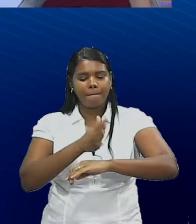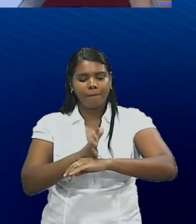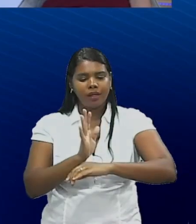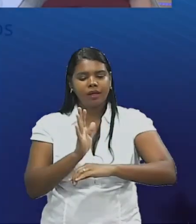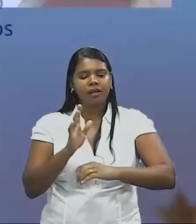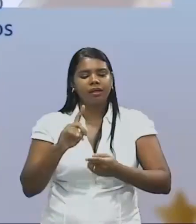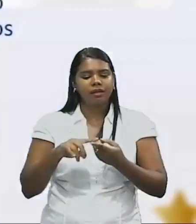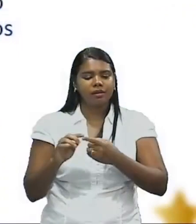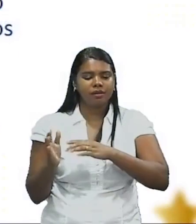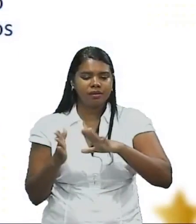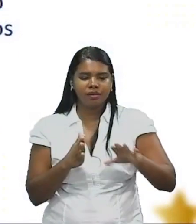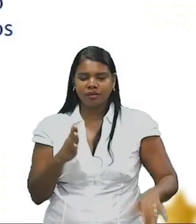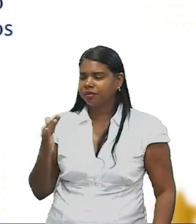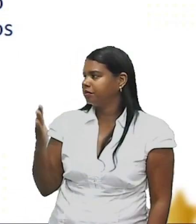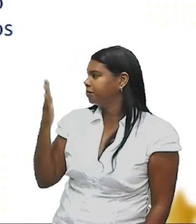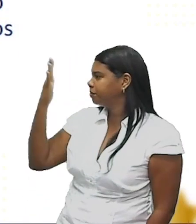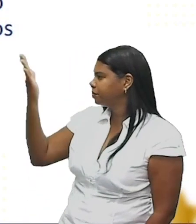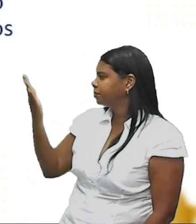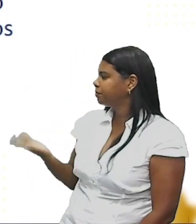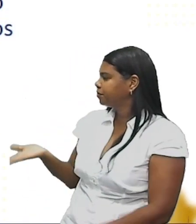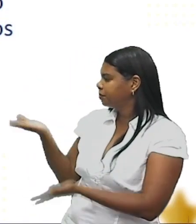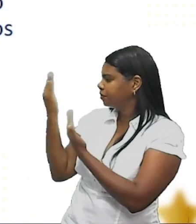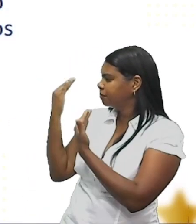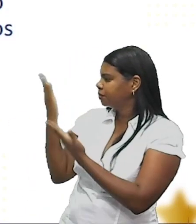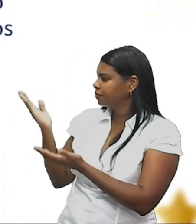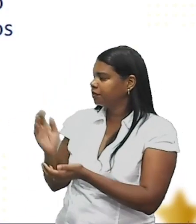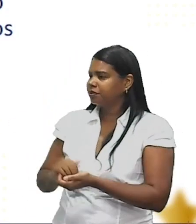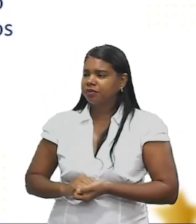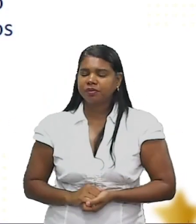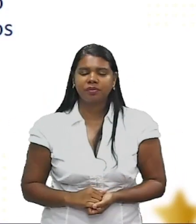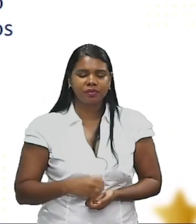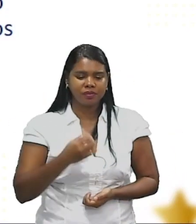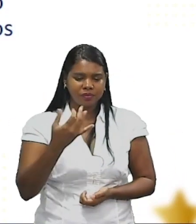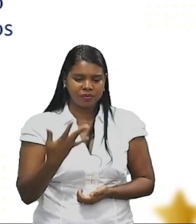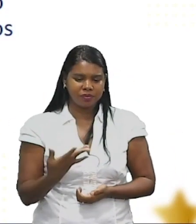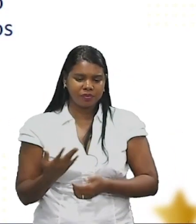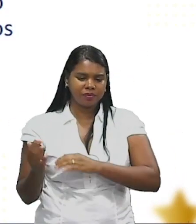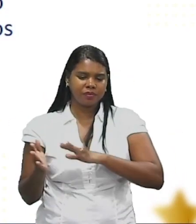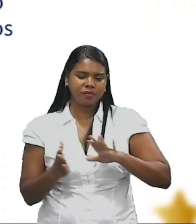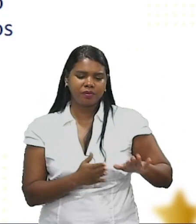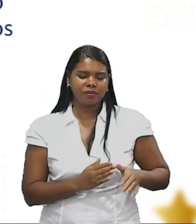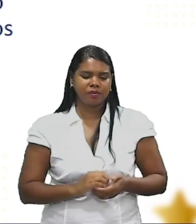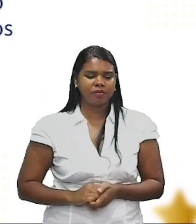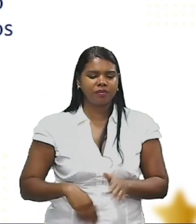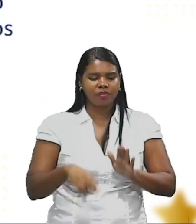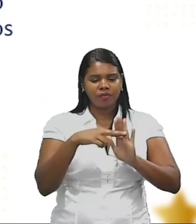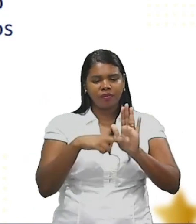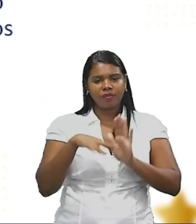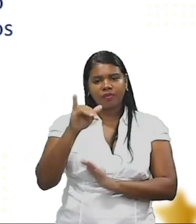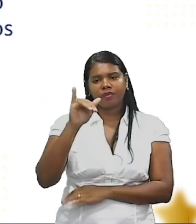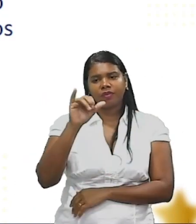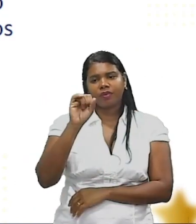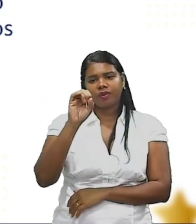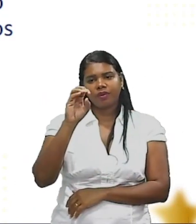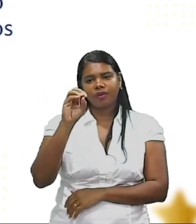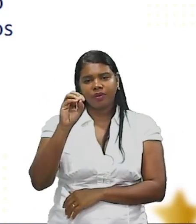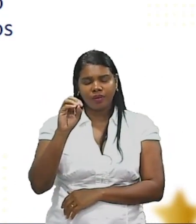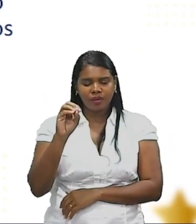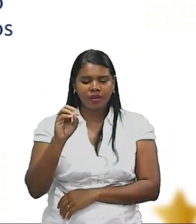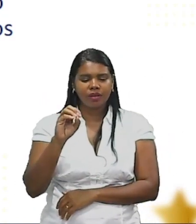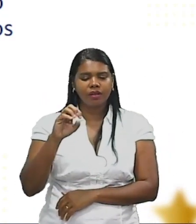qualidade. Vou passar aqui 3 exemplos, tá? A norma ISO 10002, diretrizes